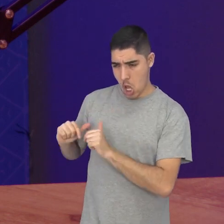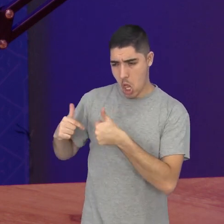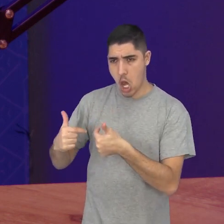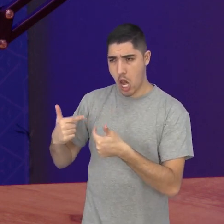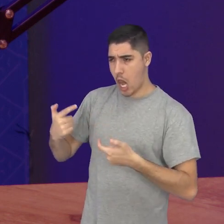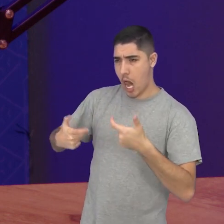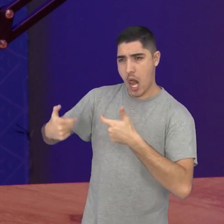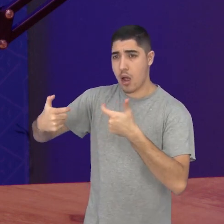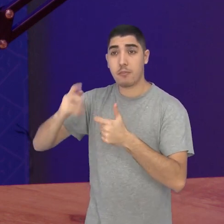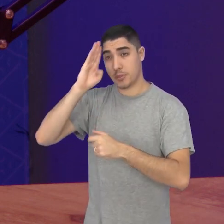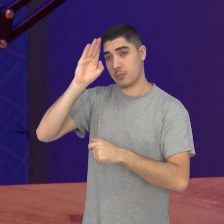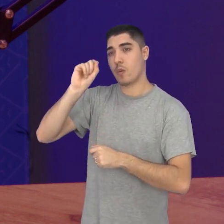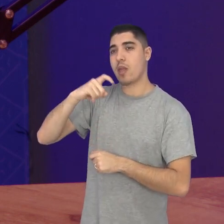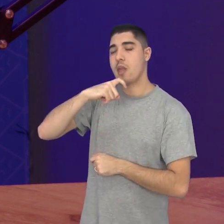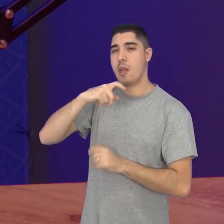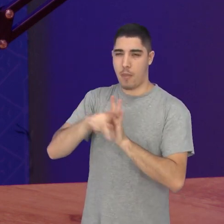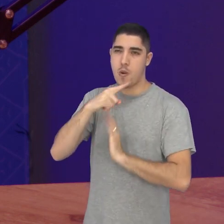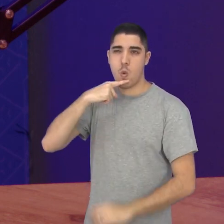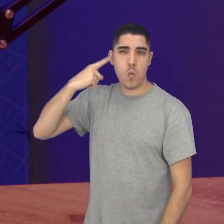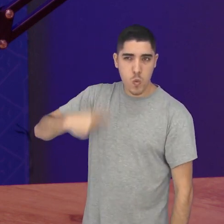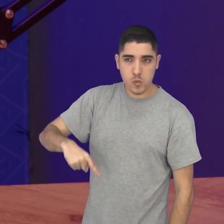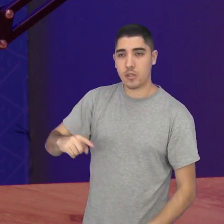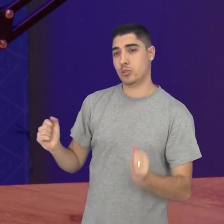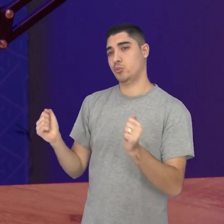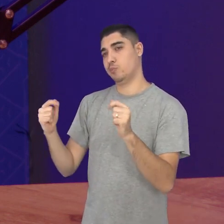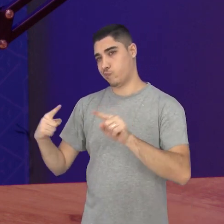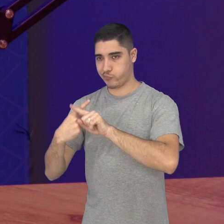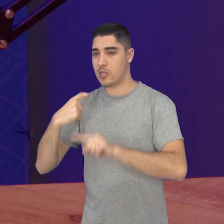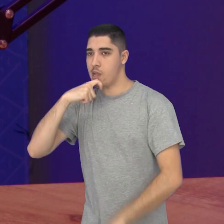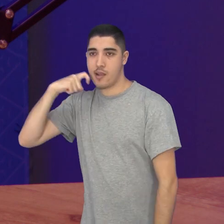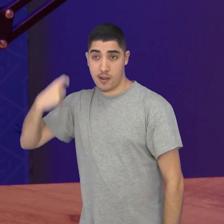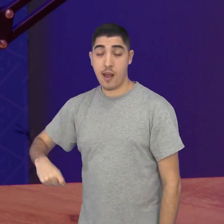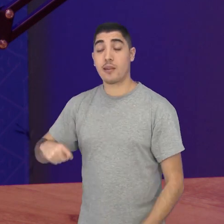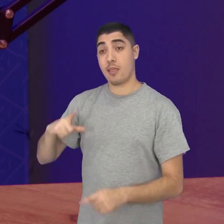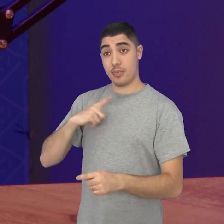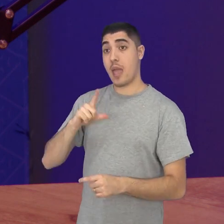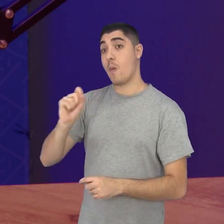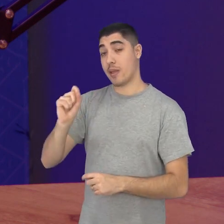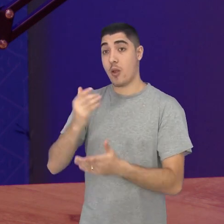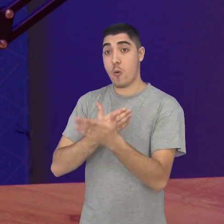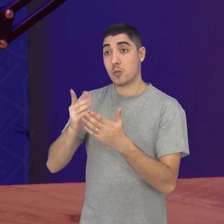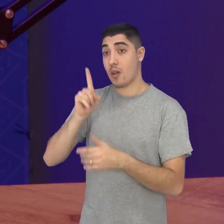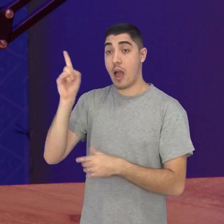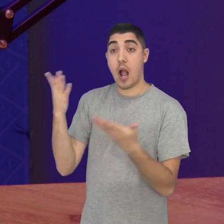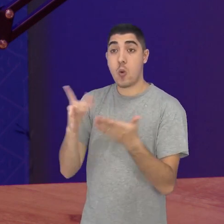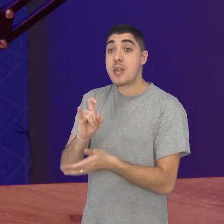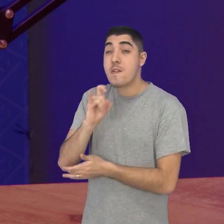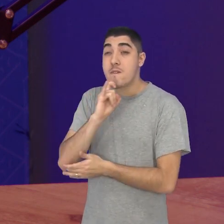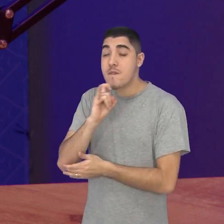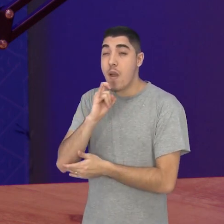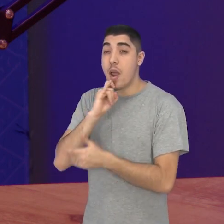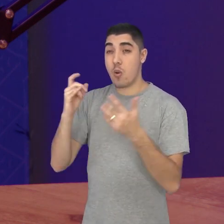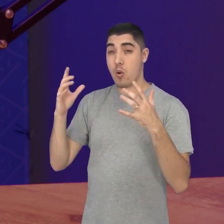mais especificamente, a guerra entre a Rússia e a Ucrânia, que pode, então, né, que está ameaçando, né, o inverno europeu. Então, muitas